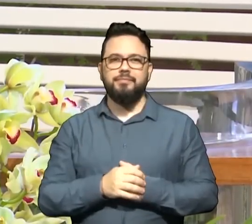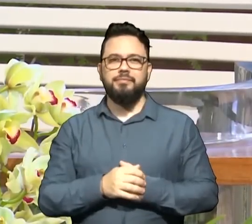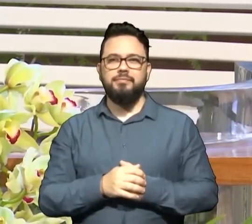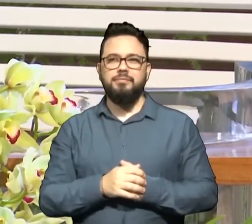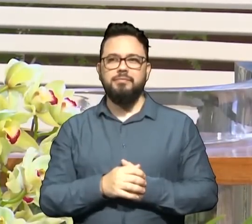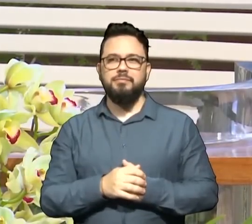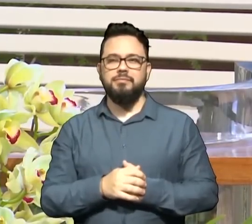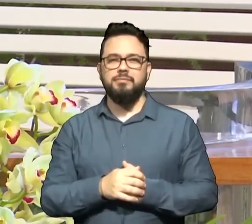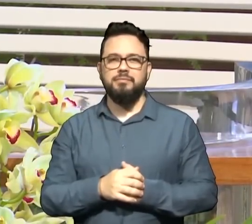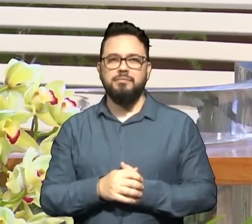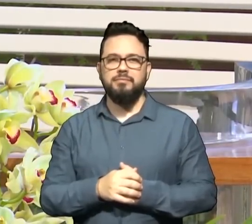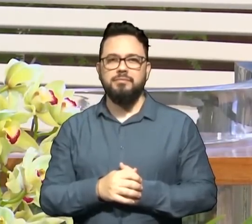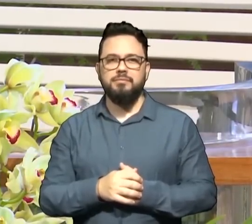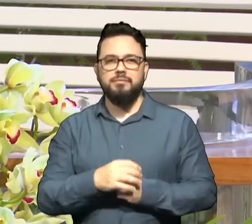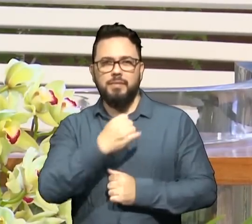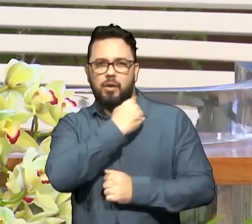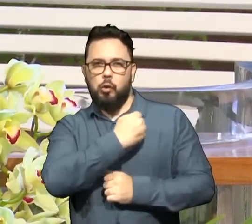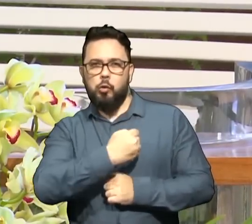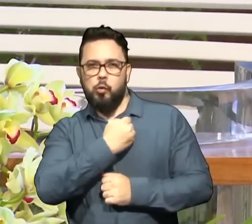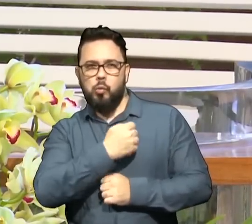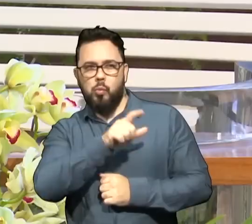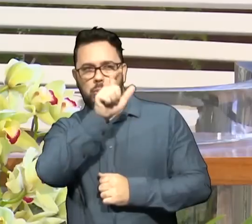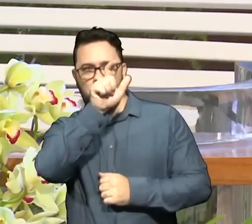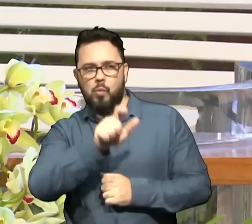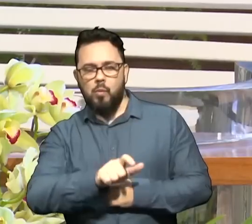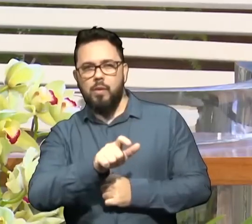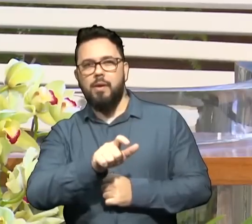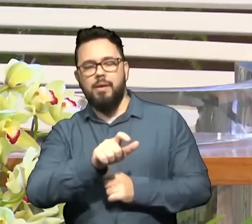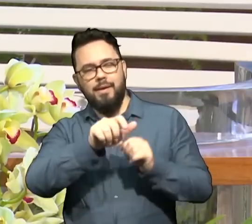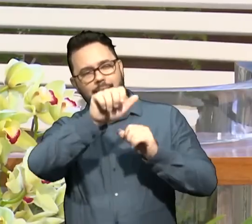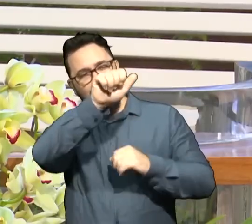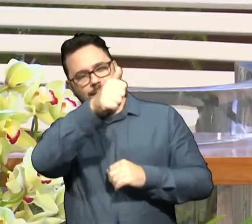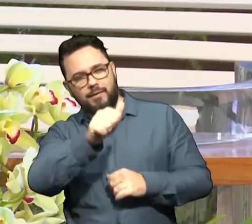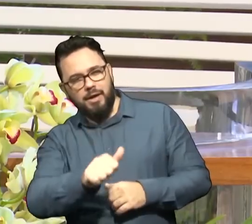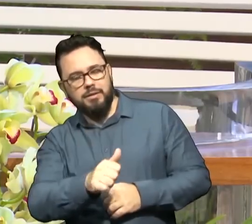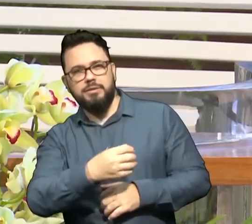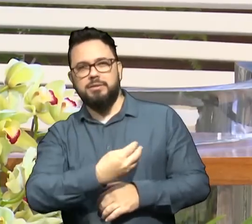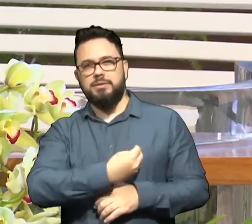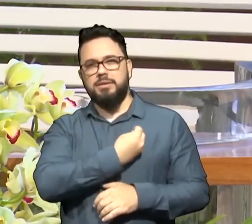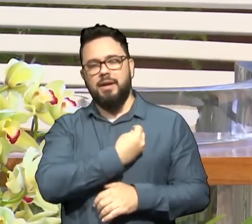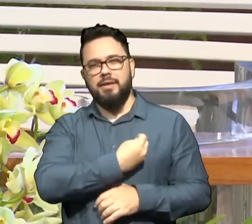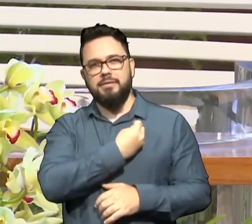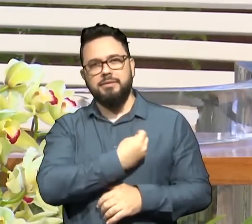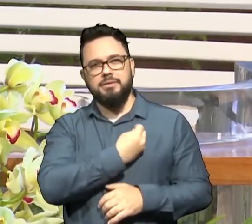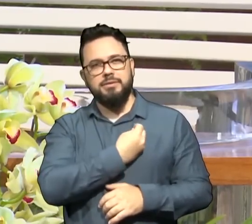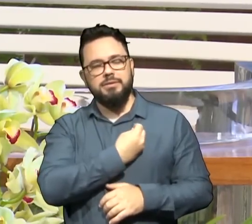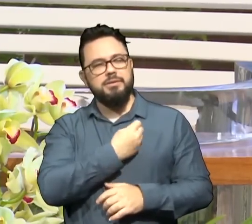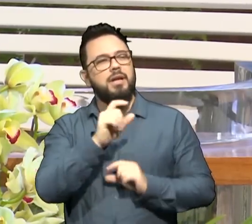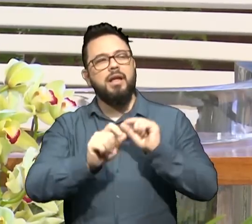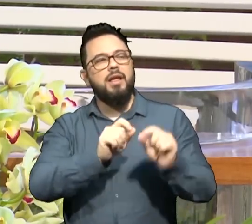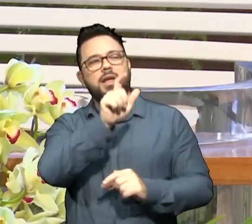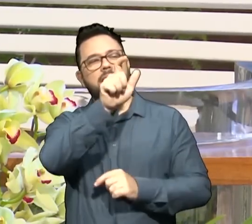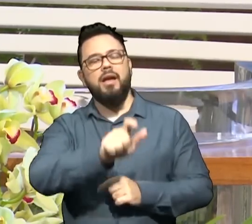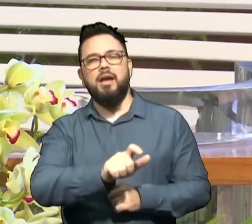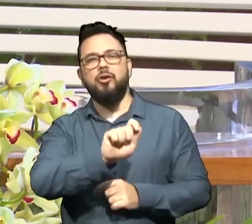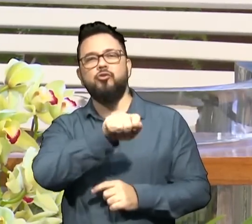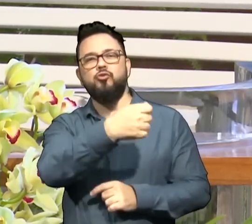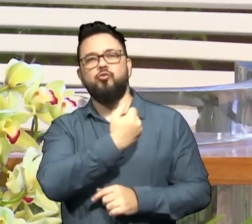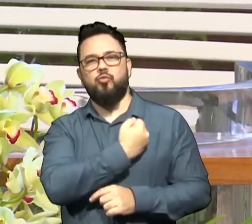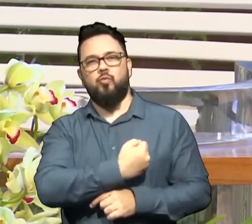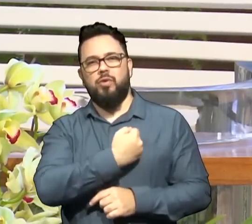coisa quem era João a partir da psicologia da psicobiografia que eu quis apresentar para você